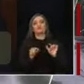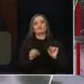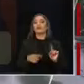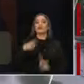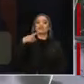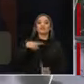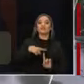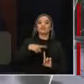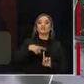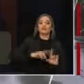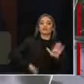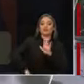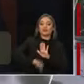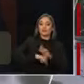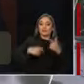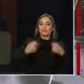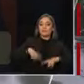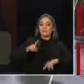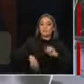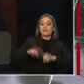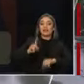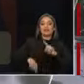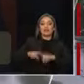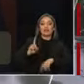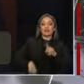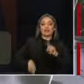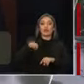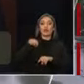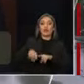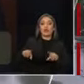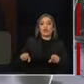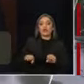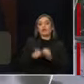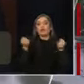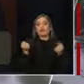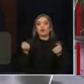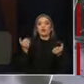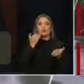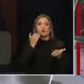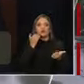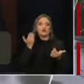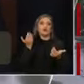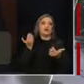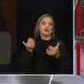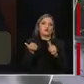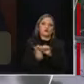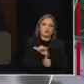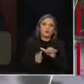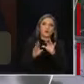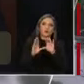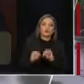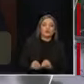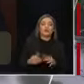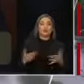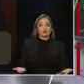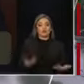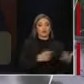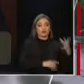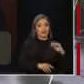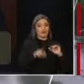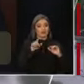delito exige um resultado material, ou seja, uma alteração negativa no estado da coisa. No que diz respeito ao